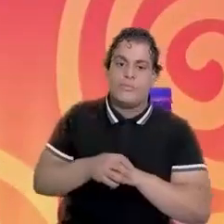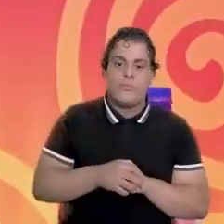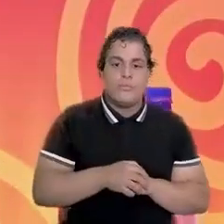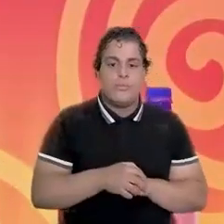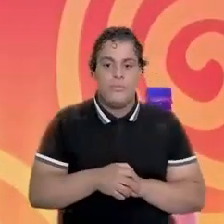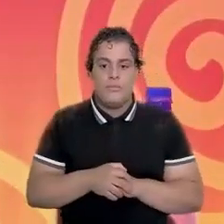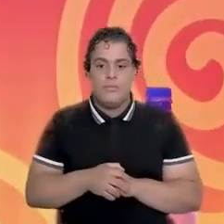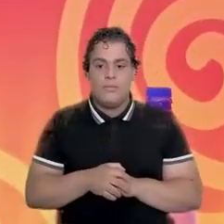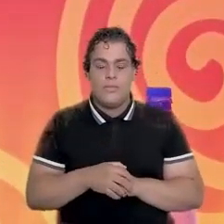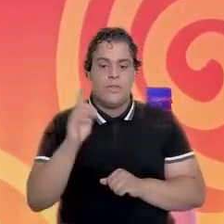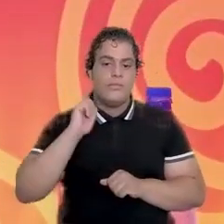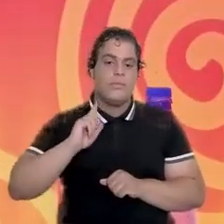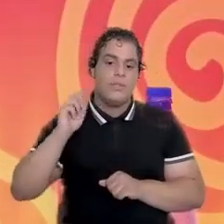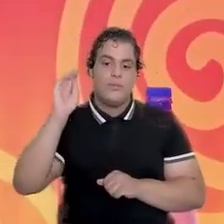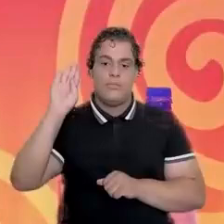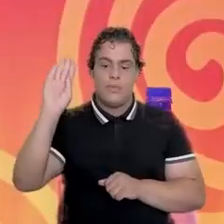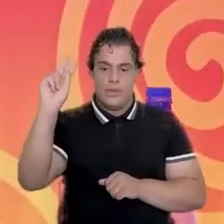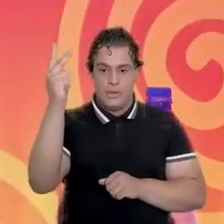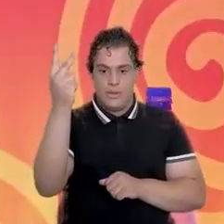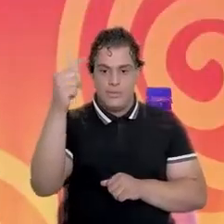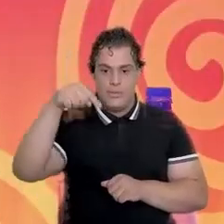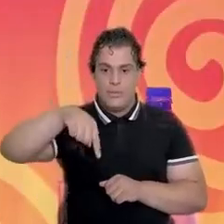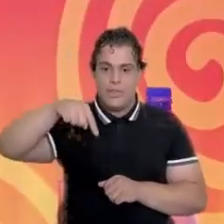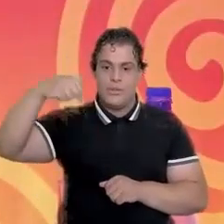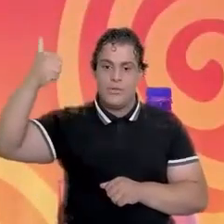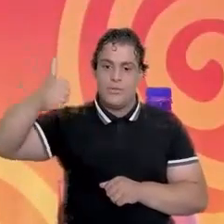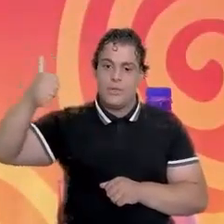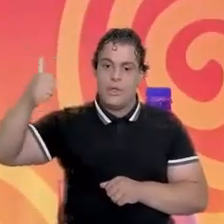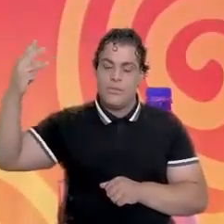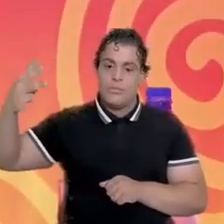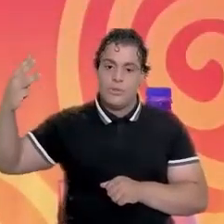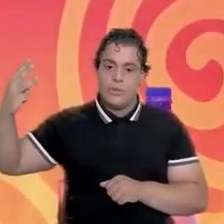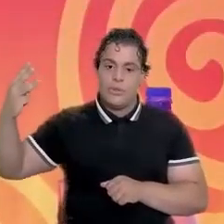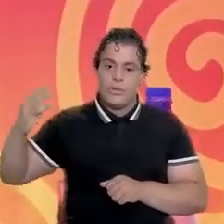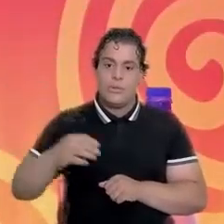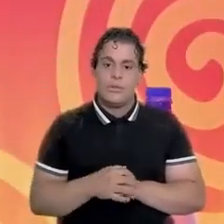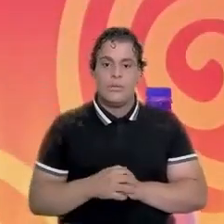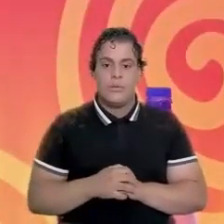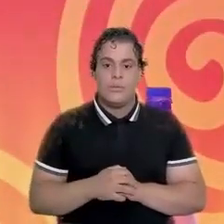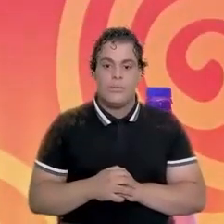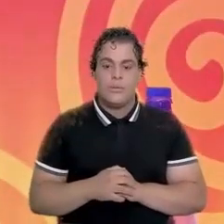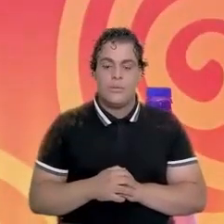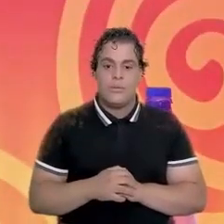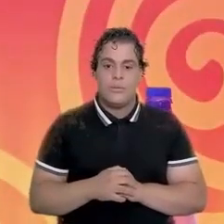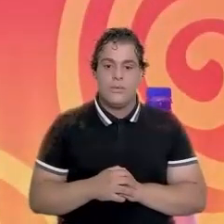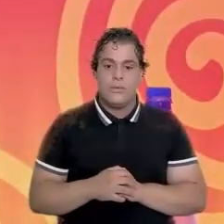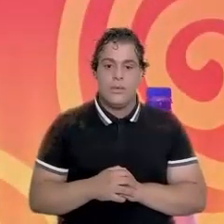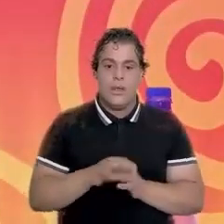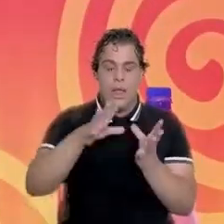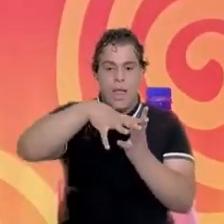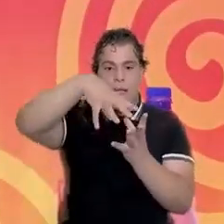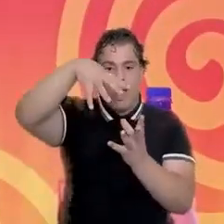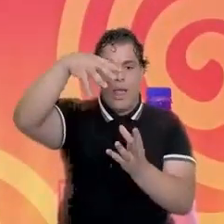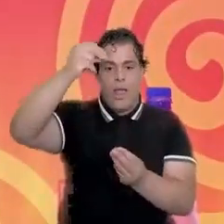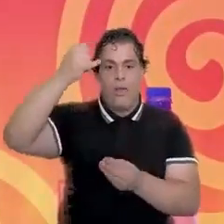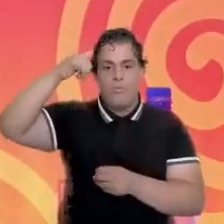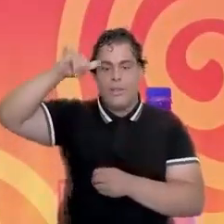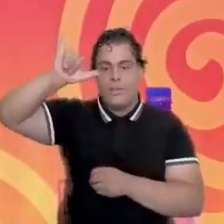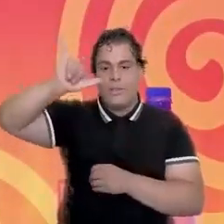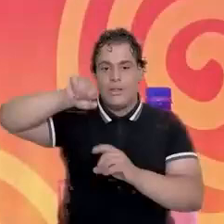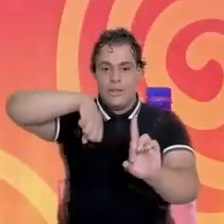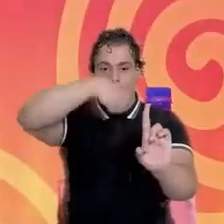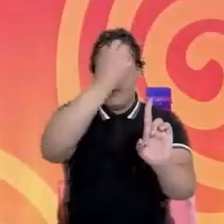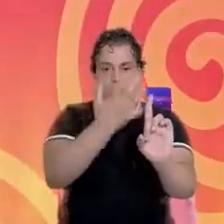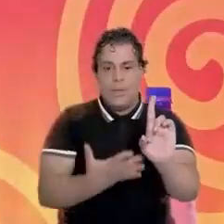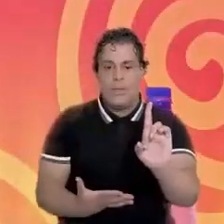da Inconfidência Mineira, em Belo Horizonte. Aqui no 13º FLI Araxá, ela lança Alma Sertaneja, que é uma homenagem